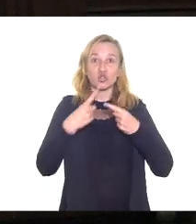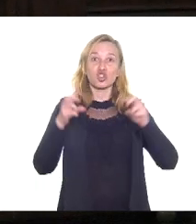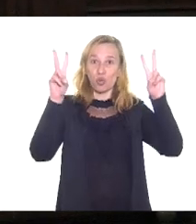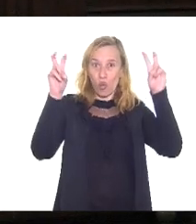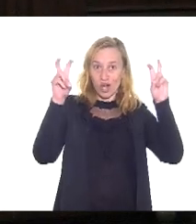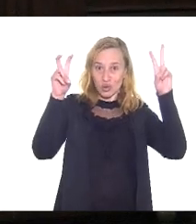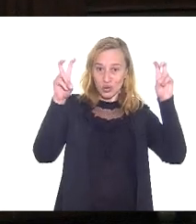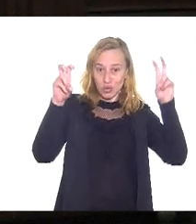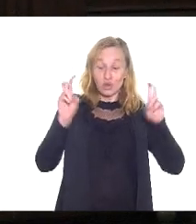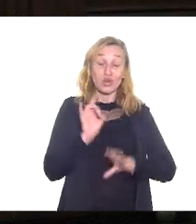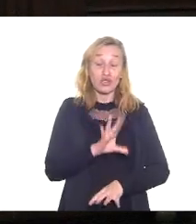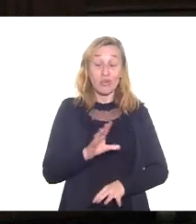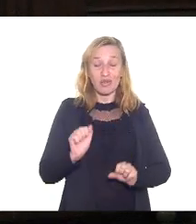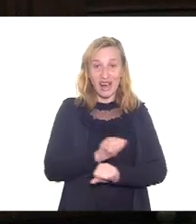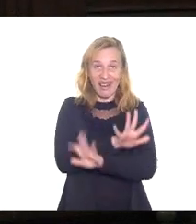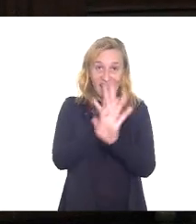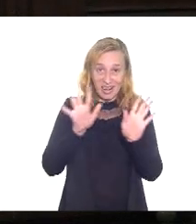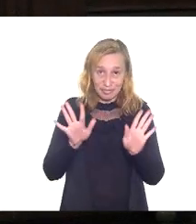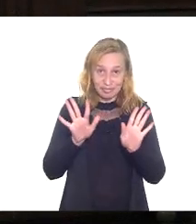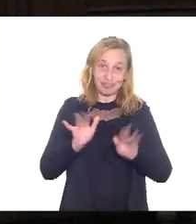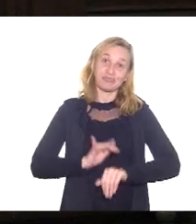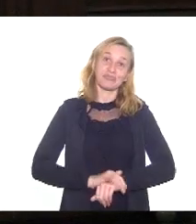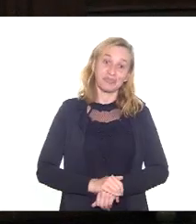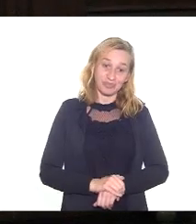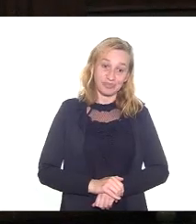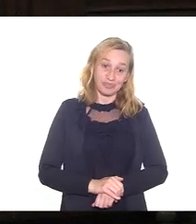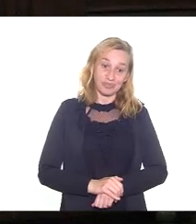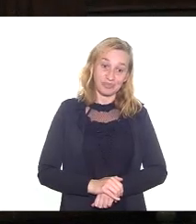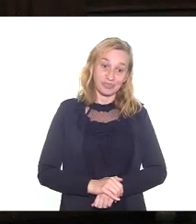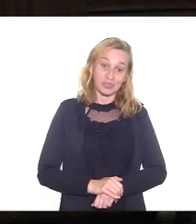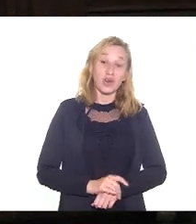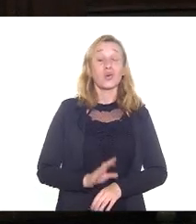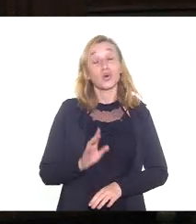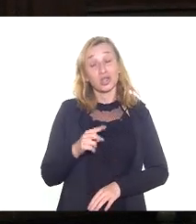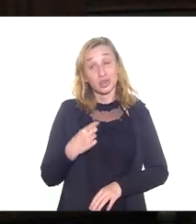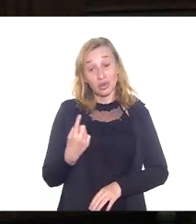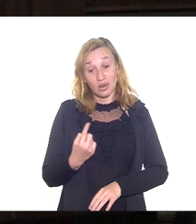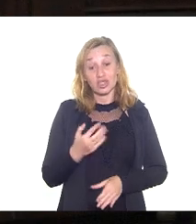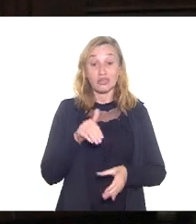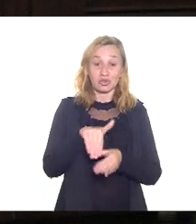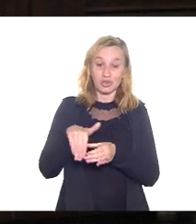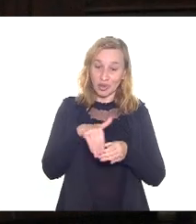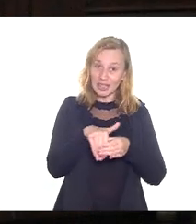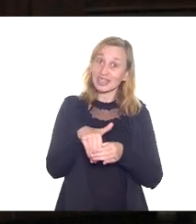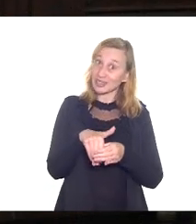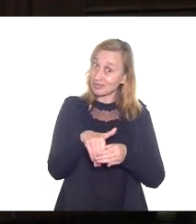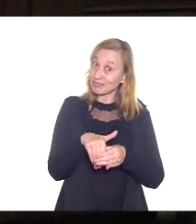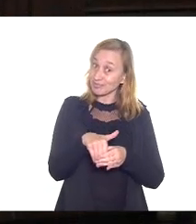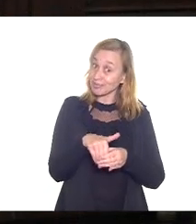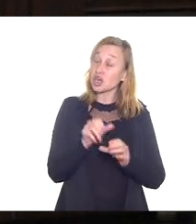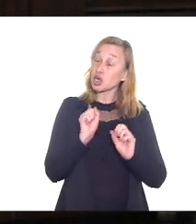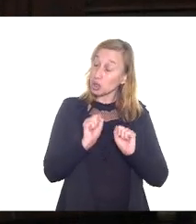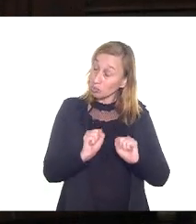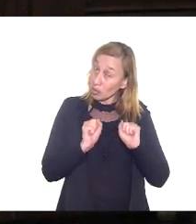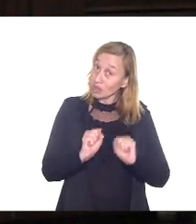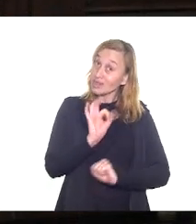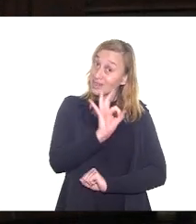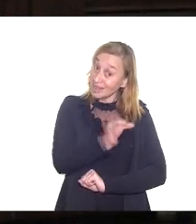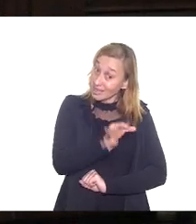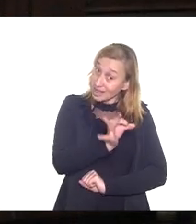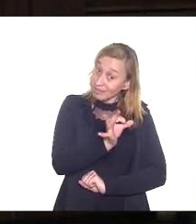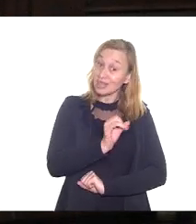matéria, só para ficar claro sobre aquilo que nós estamos votando, que pode ser, de